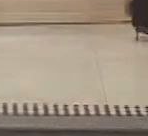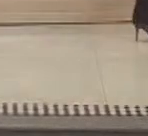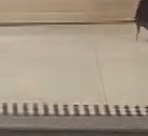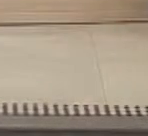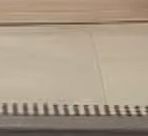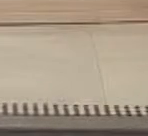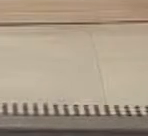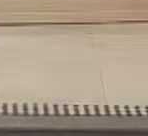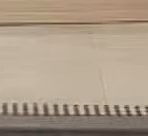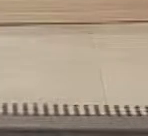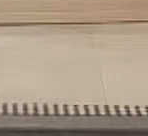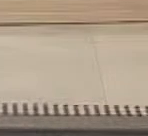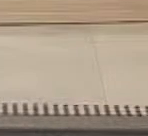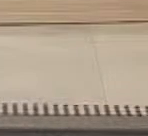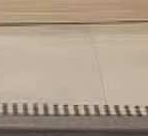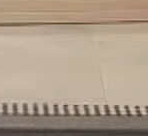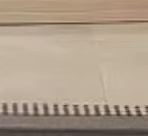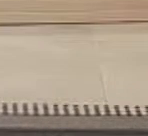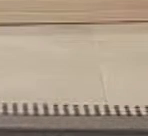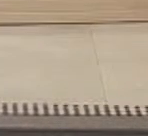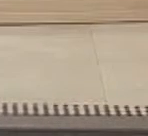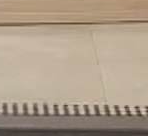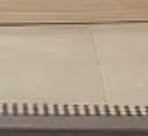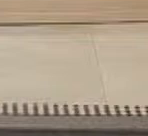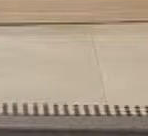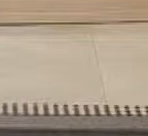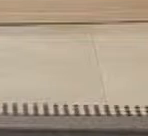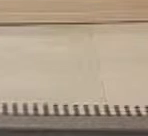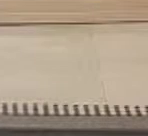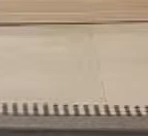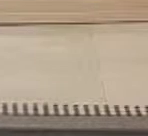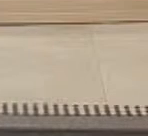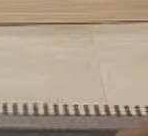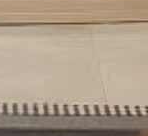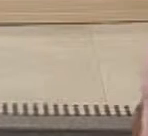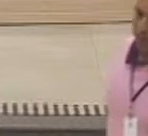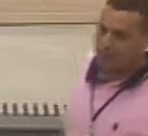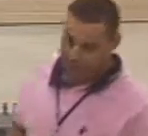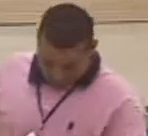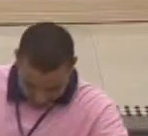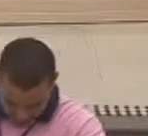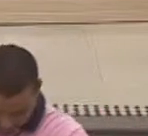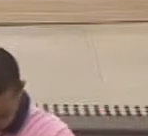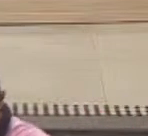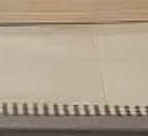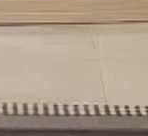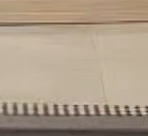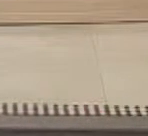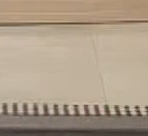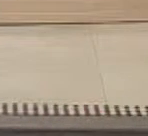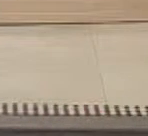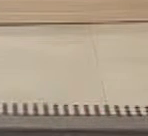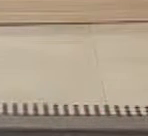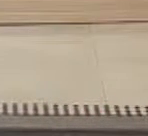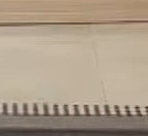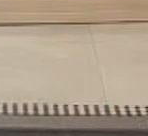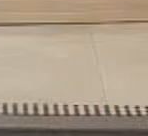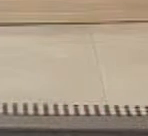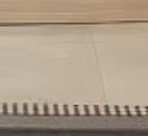da presença de doulas em maternidades e estabelecimentos